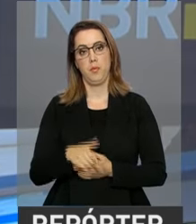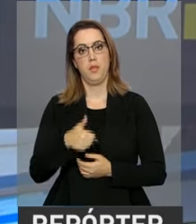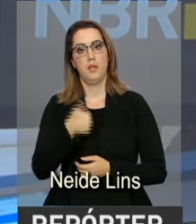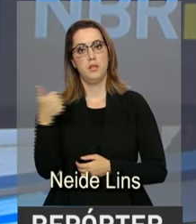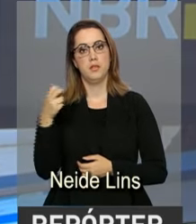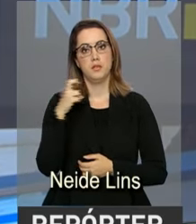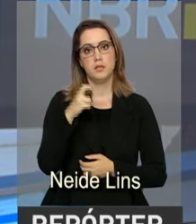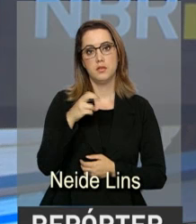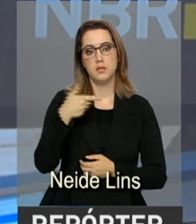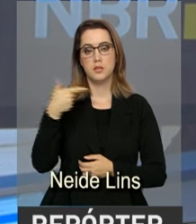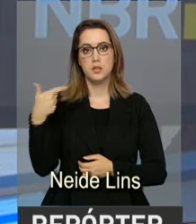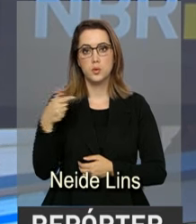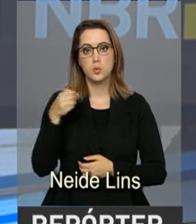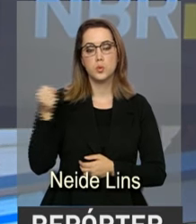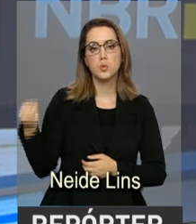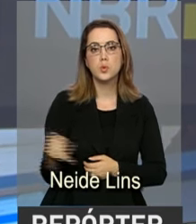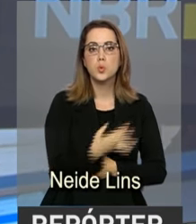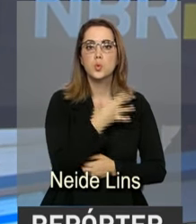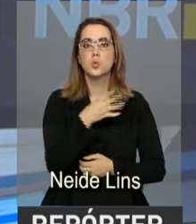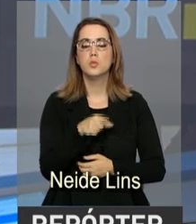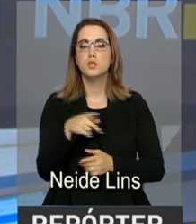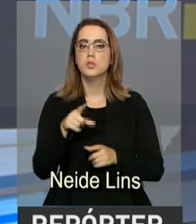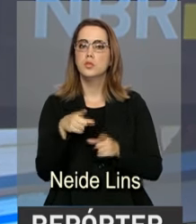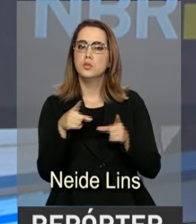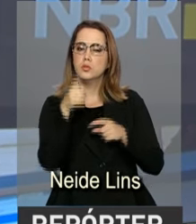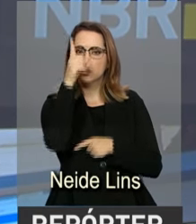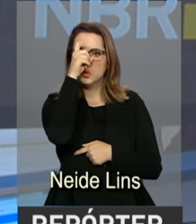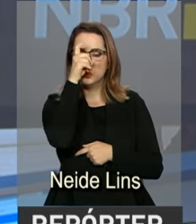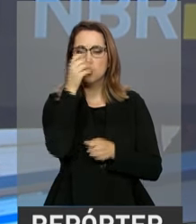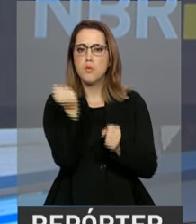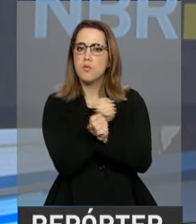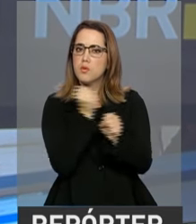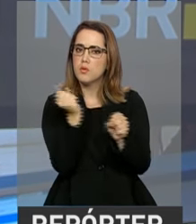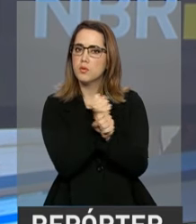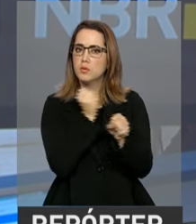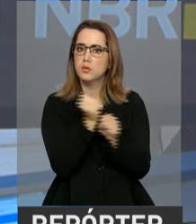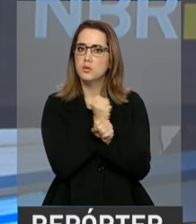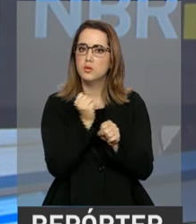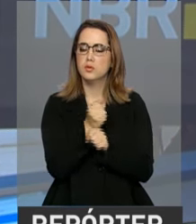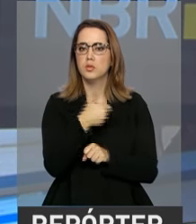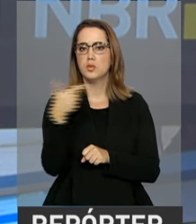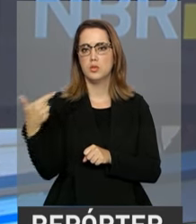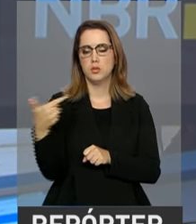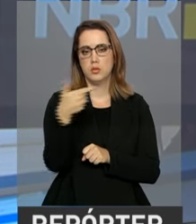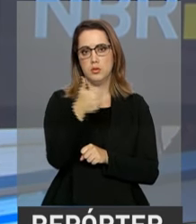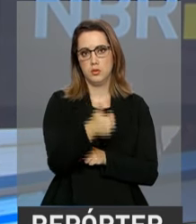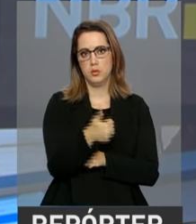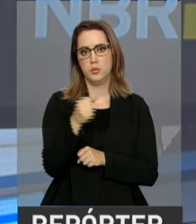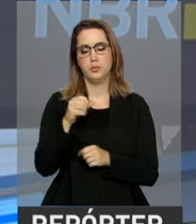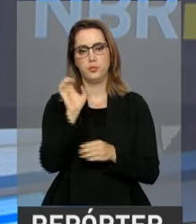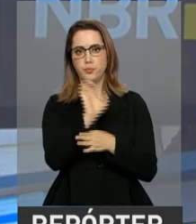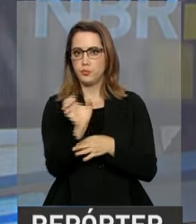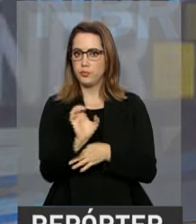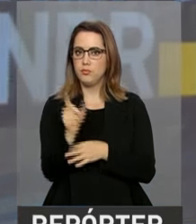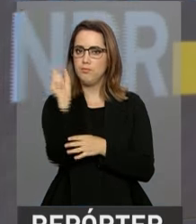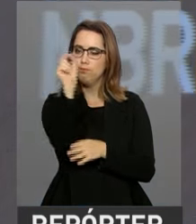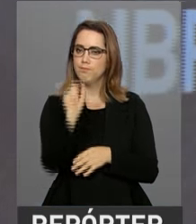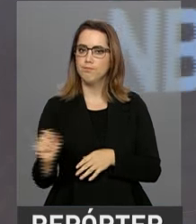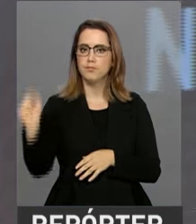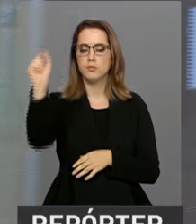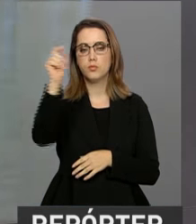152 novas unidades básicas de saúde vão ser construídas em 21 estados a repórter Paola